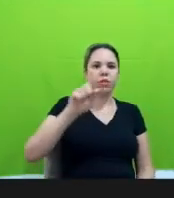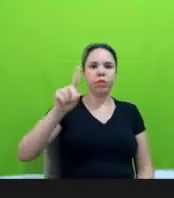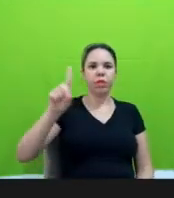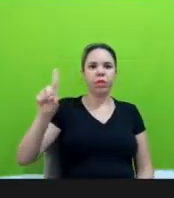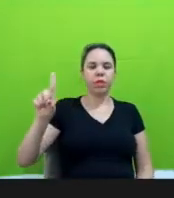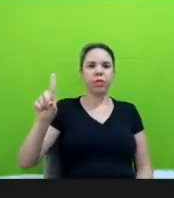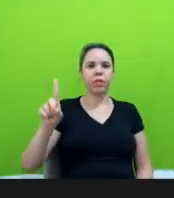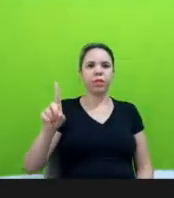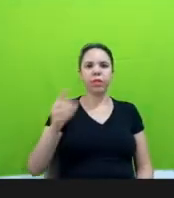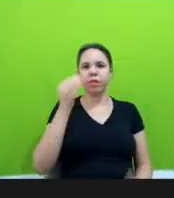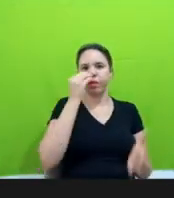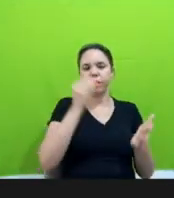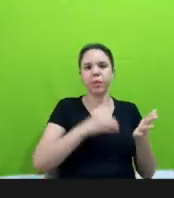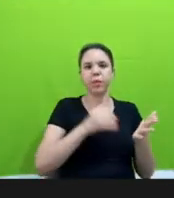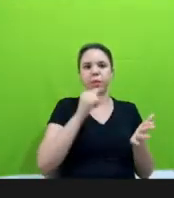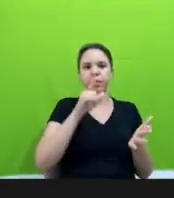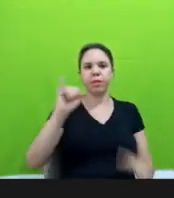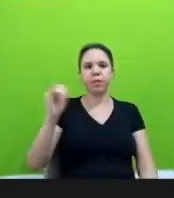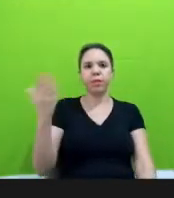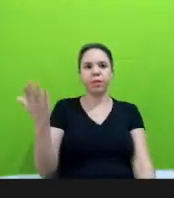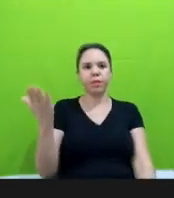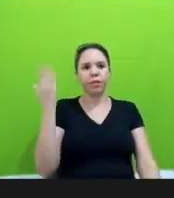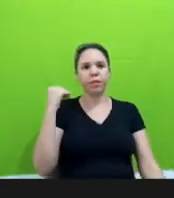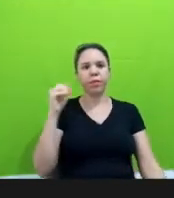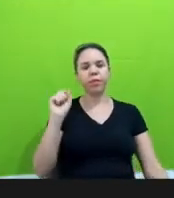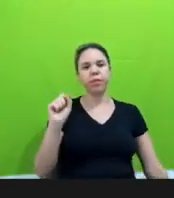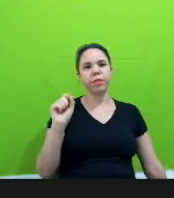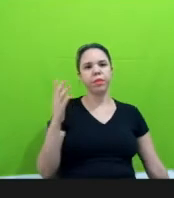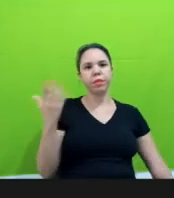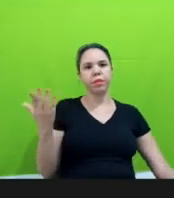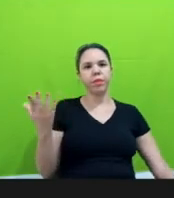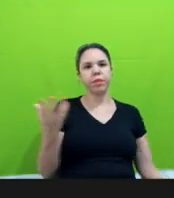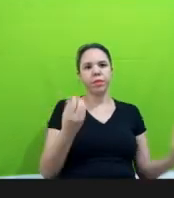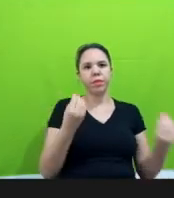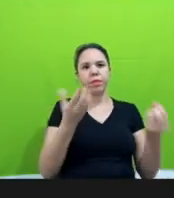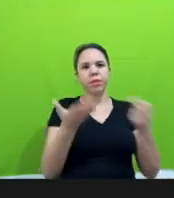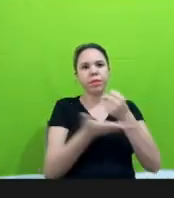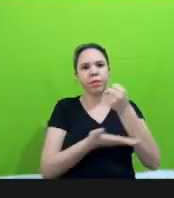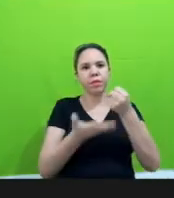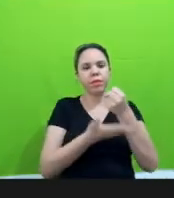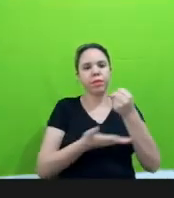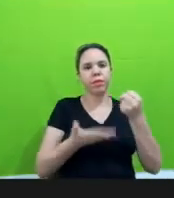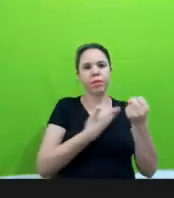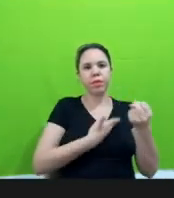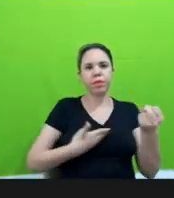da negativa à LAI, né? Porque a gente sabe que aí muitas bases que o governo deveria